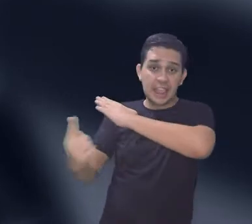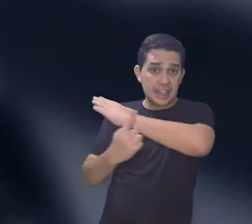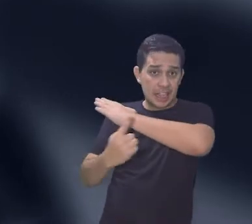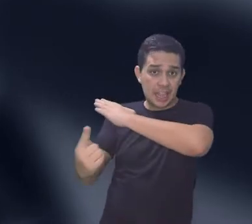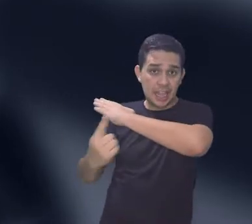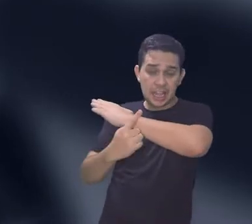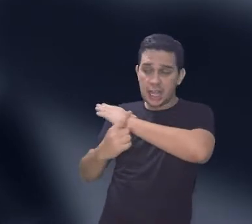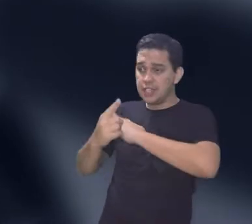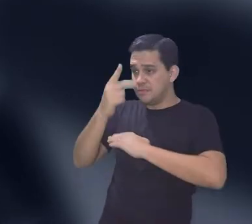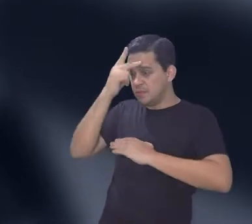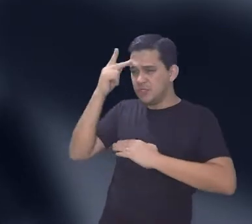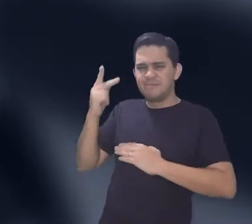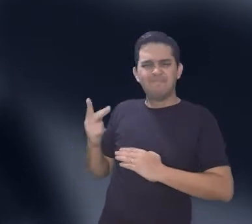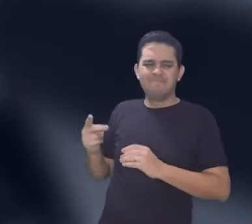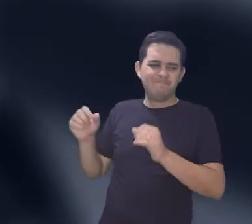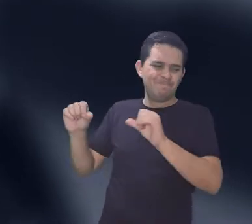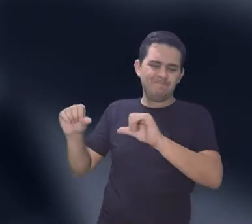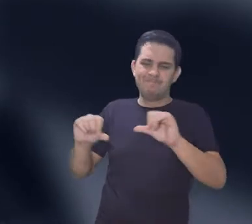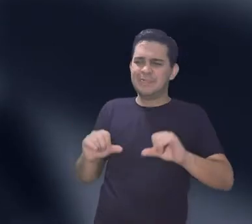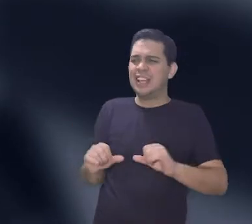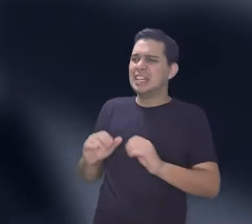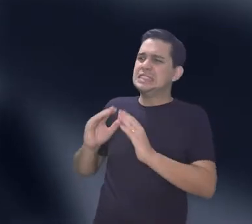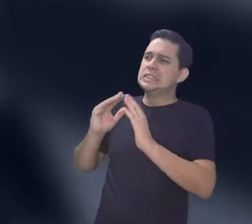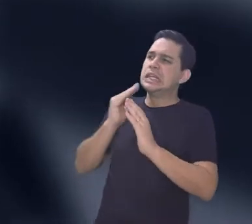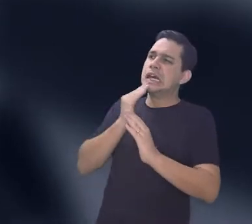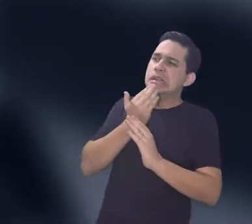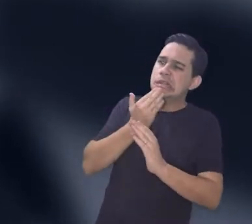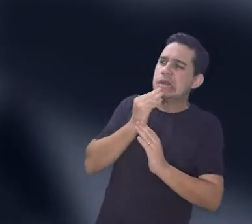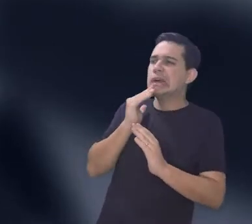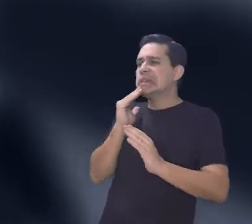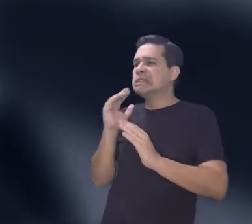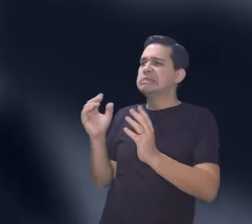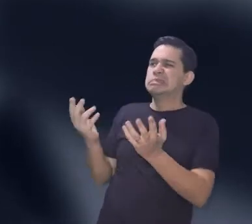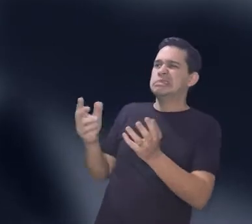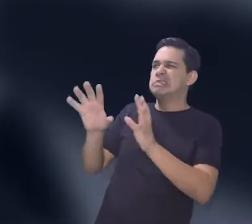desenrolava num local precário, e sem